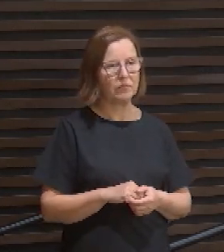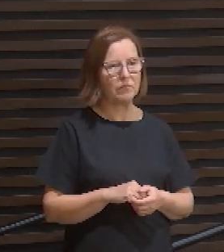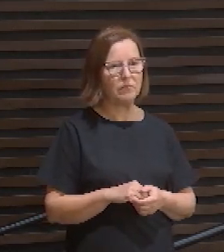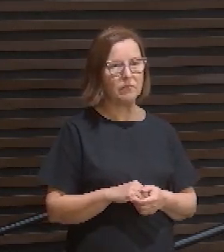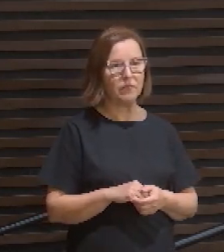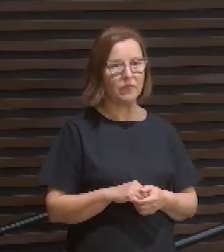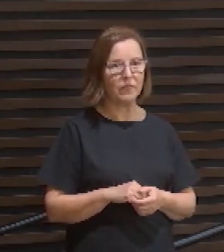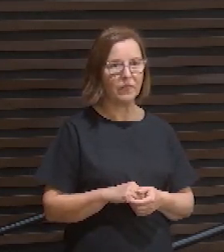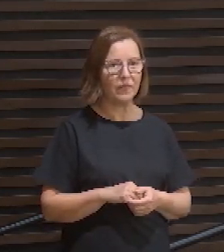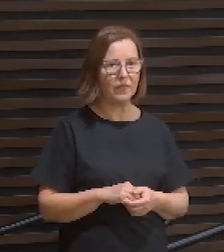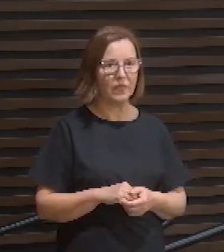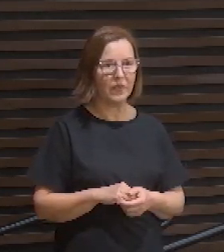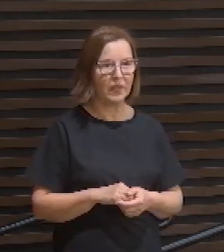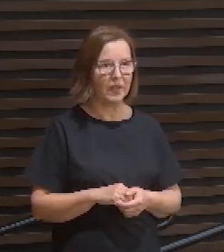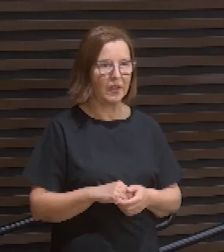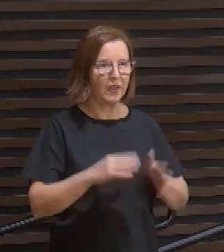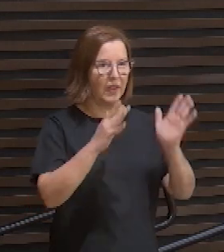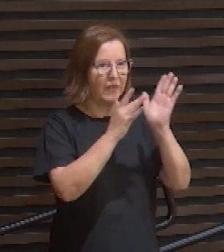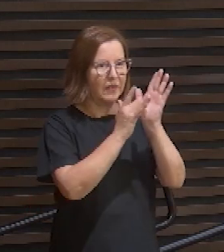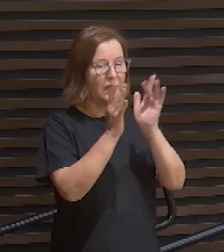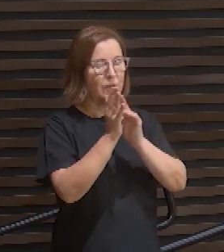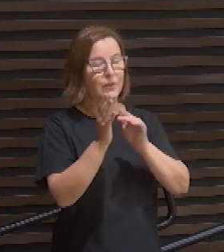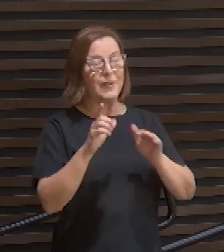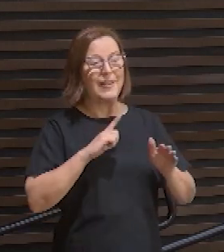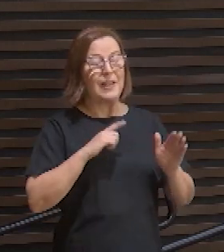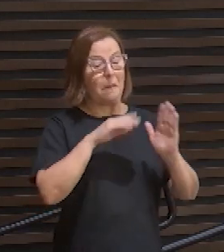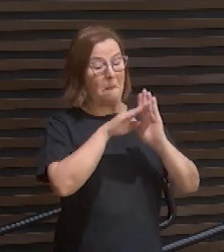Jesus tem um plano maravilhoso para você, Bruno.